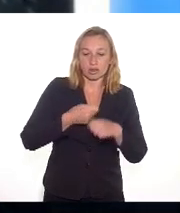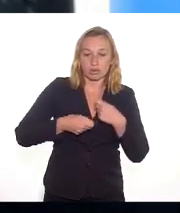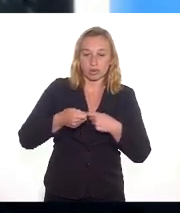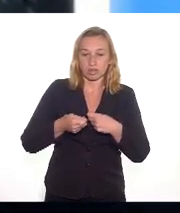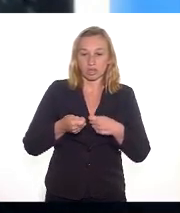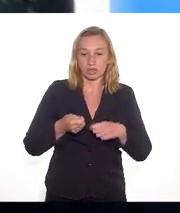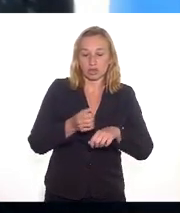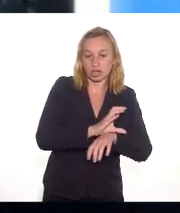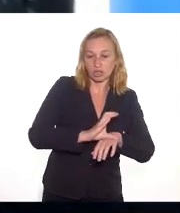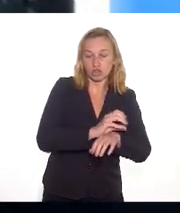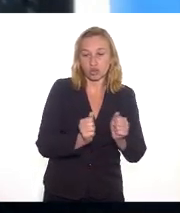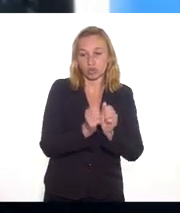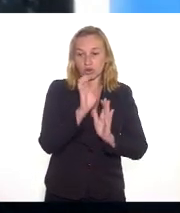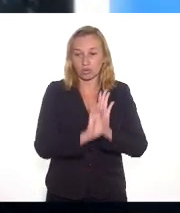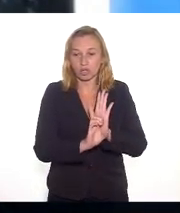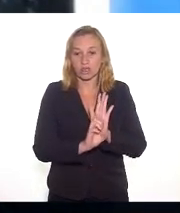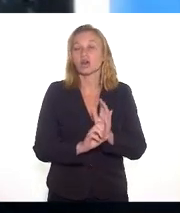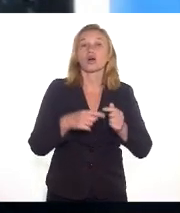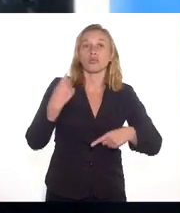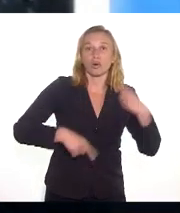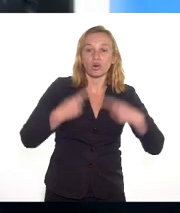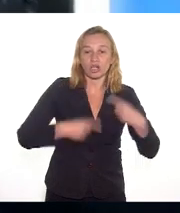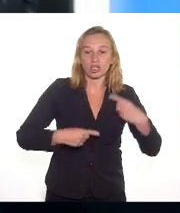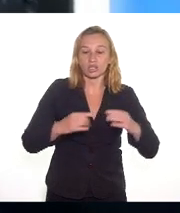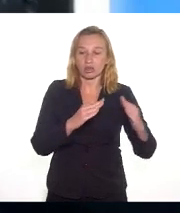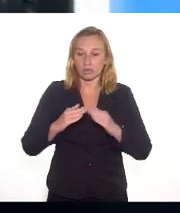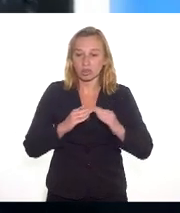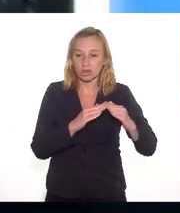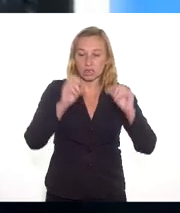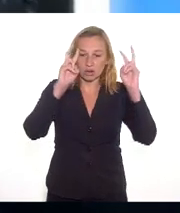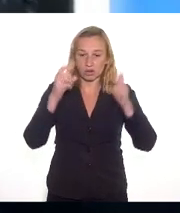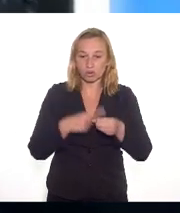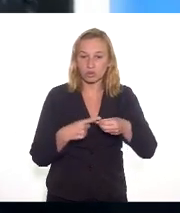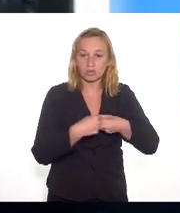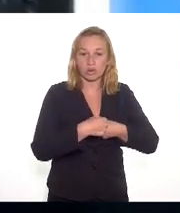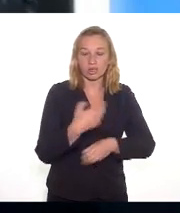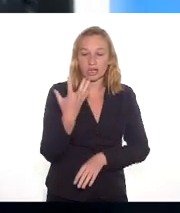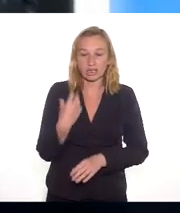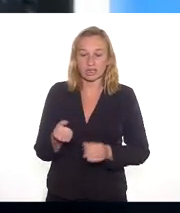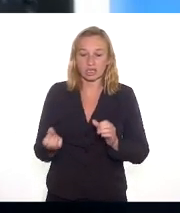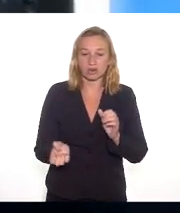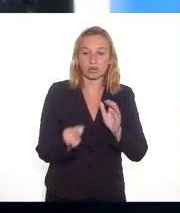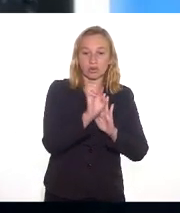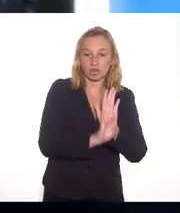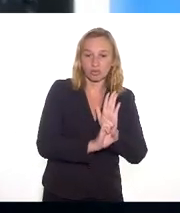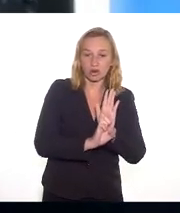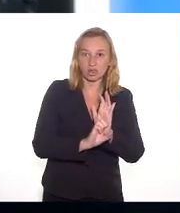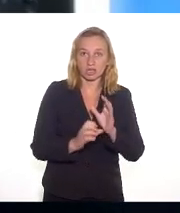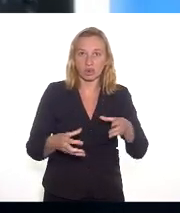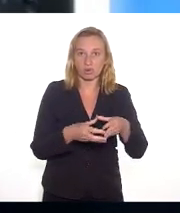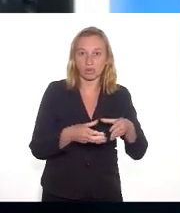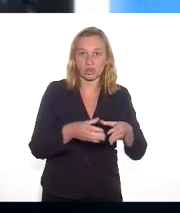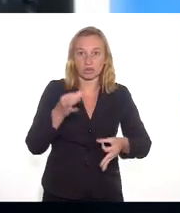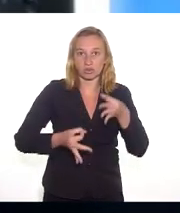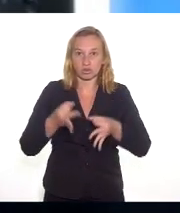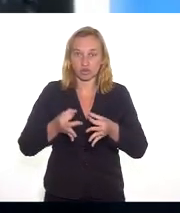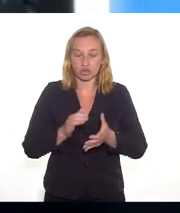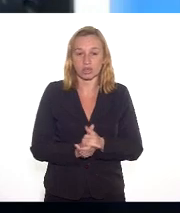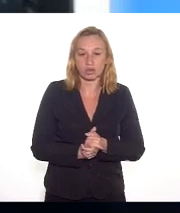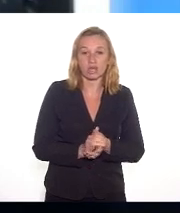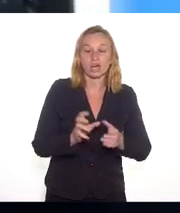emendas. De Política Urbana, Habitação e Assuntos Fundiários, favorável com emendas da Comissão de Constituição e Justiça.